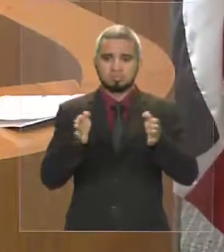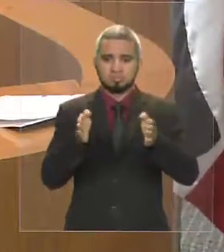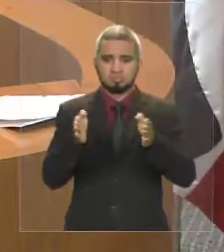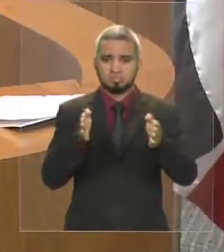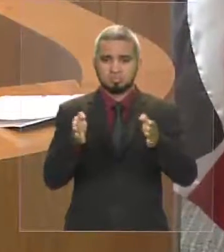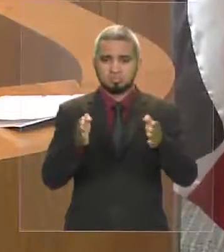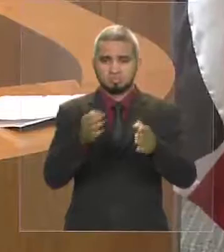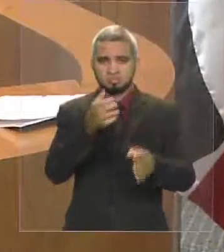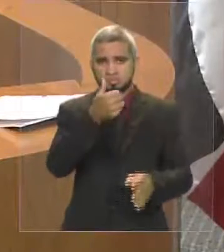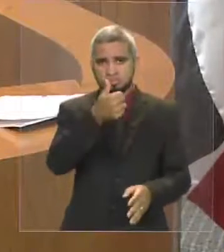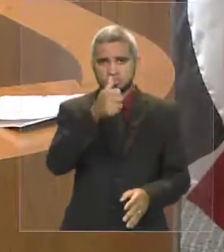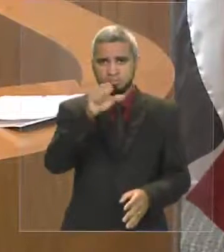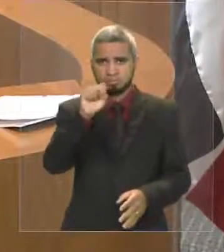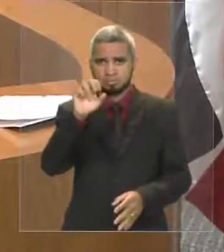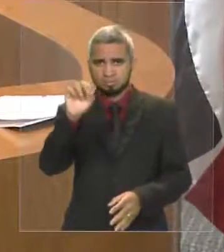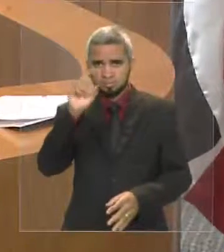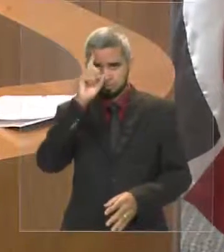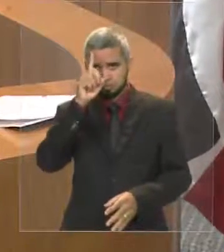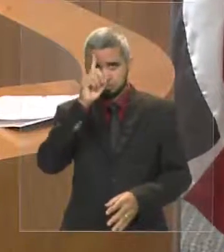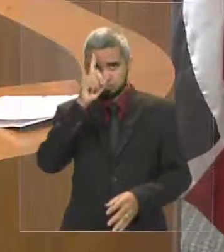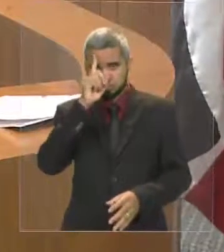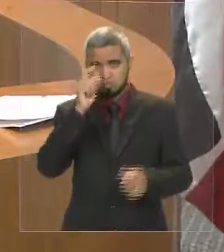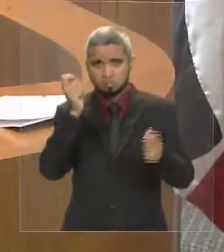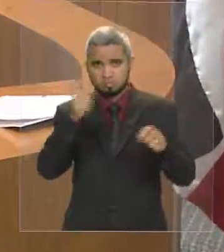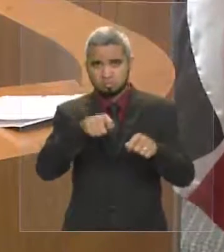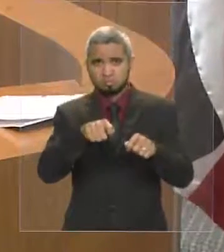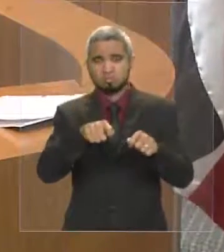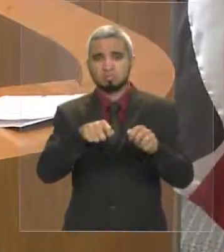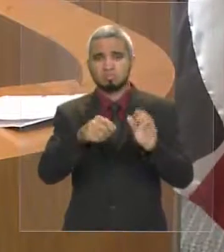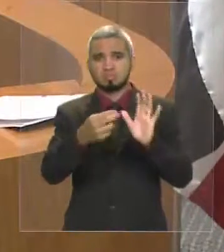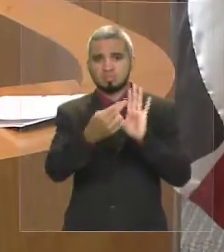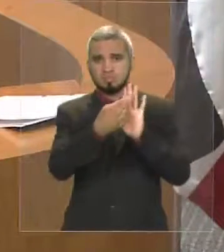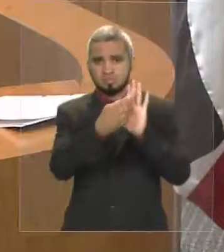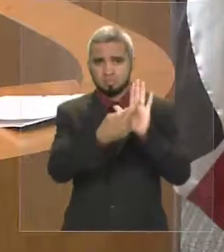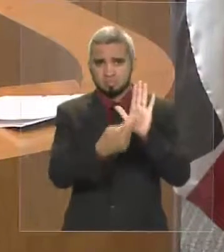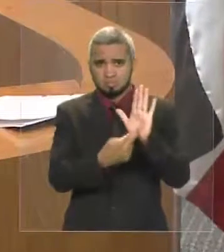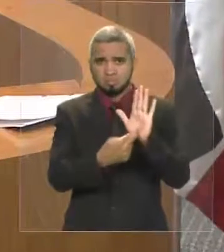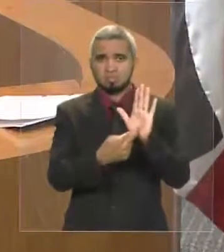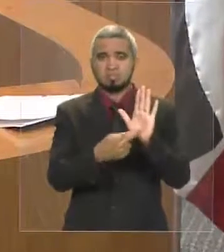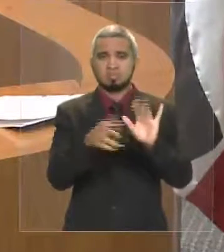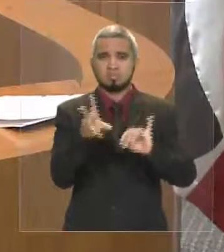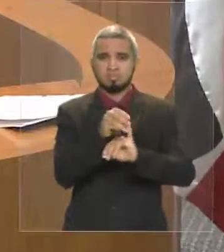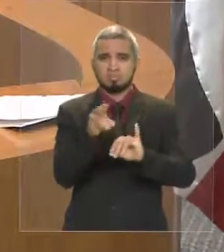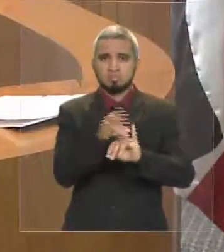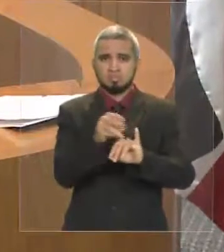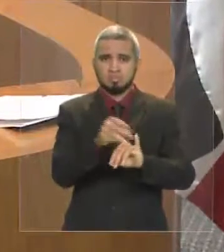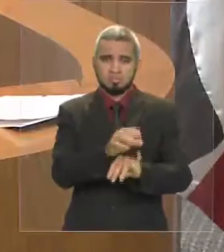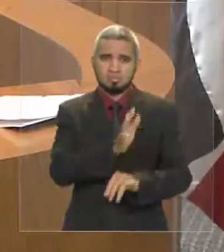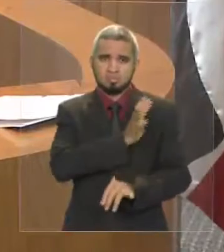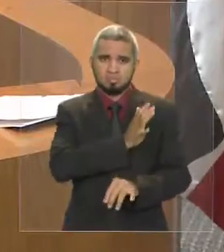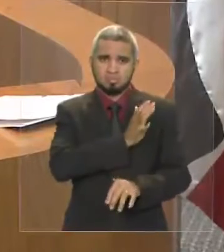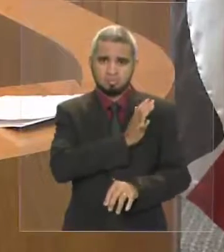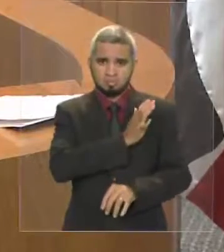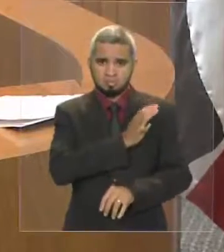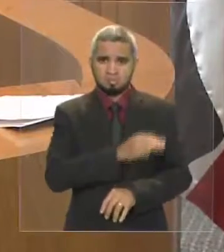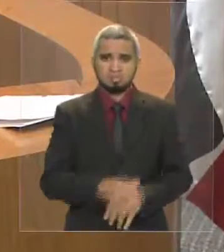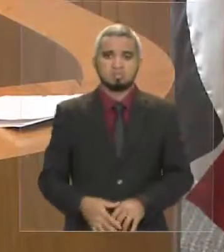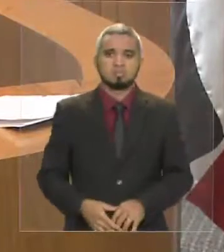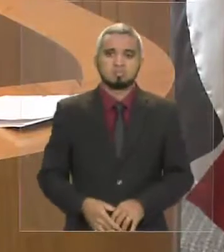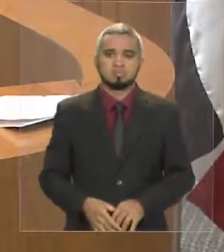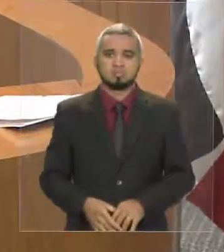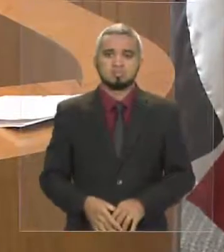de 180 dias, regulamente o imposto sobre as grandes fortunas. Ou seja, deputado Max Barros, a